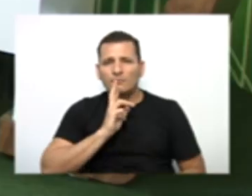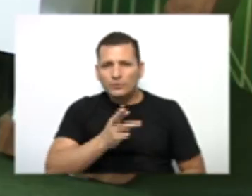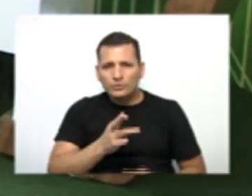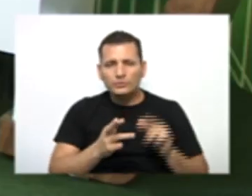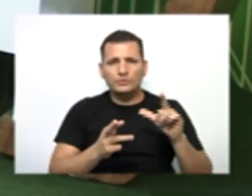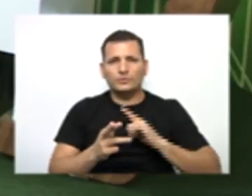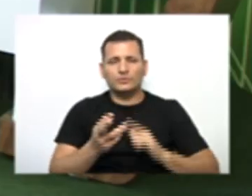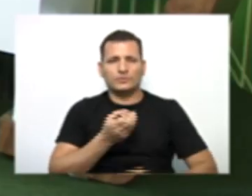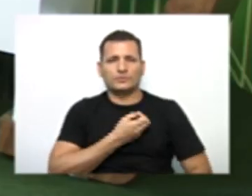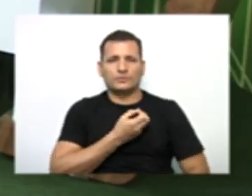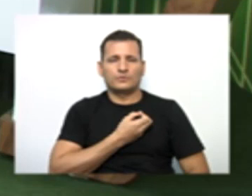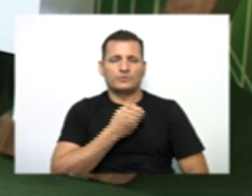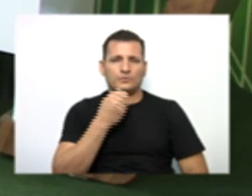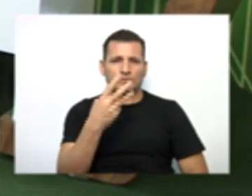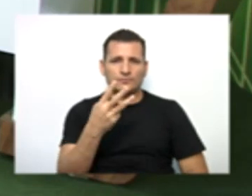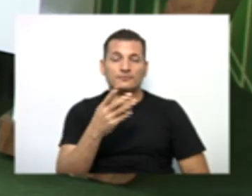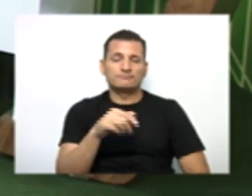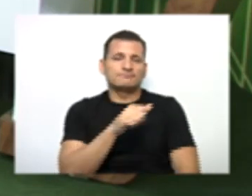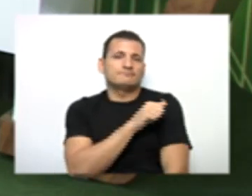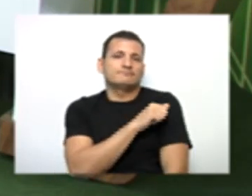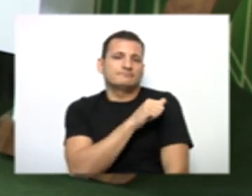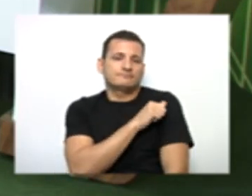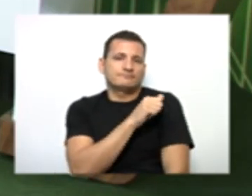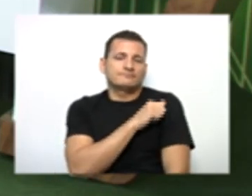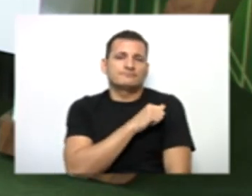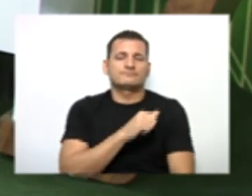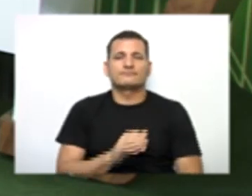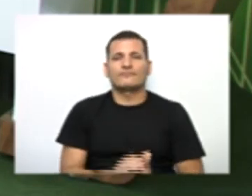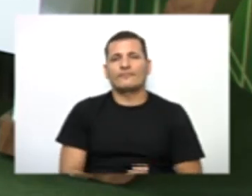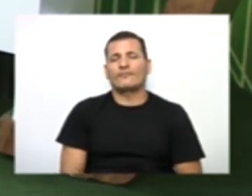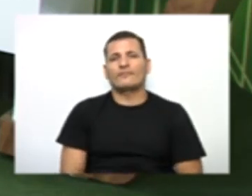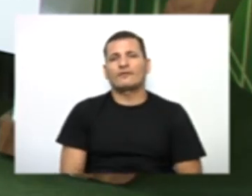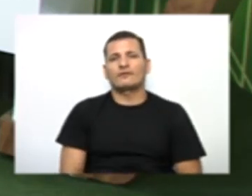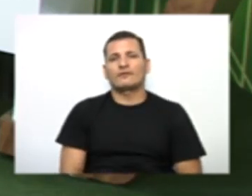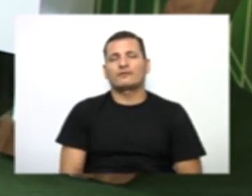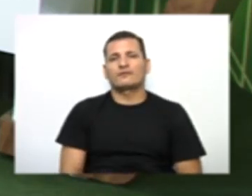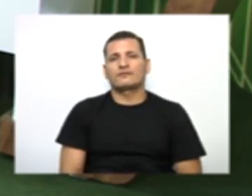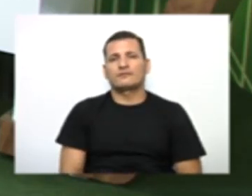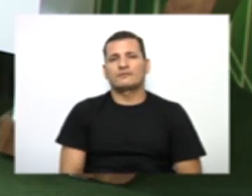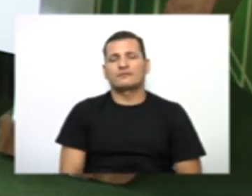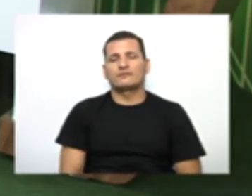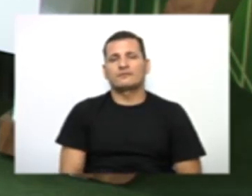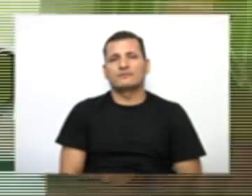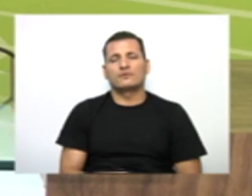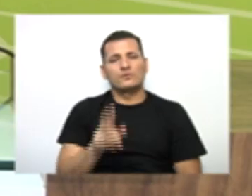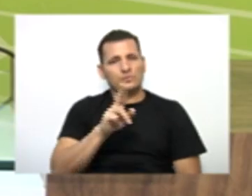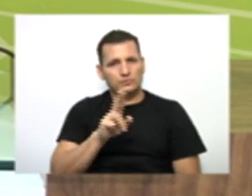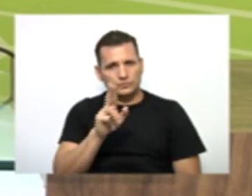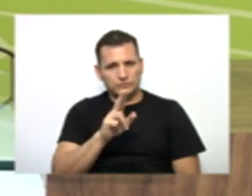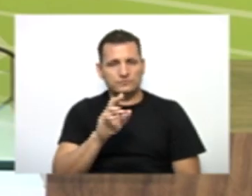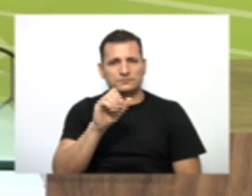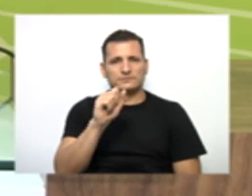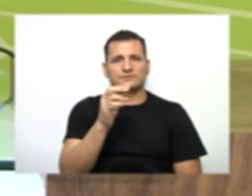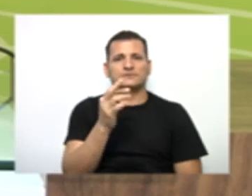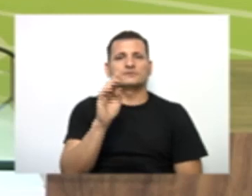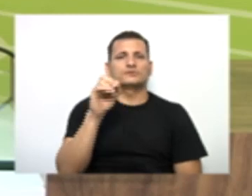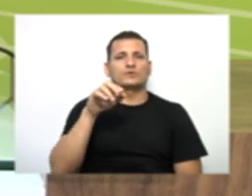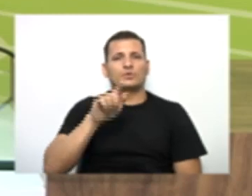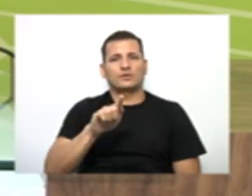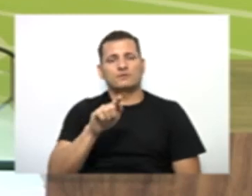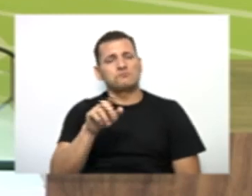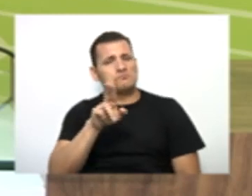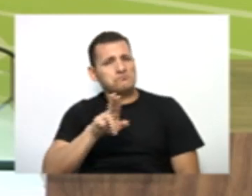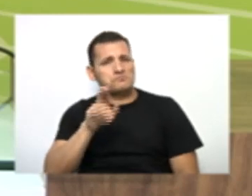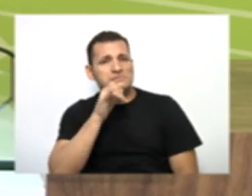A aluna Sheila, do Cujubim, a de Cujubim, respondeu assim, ó. O uso da tag strong é indicado quando